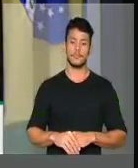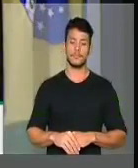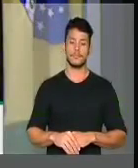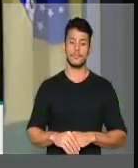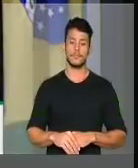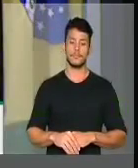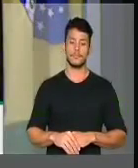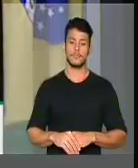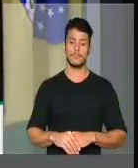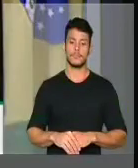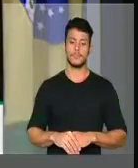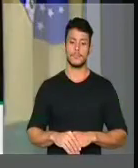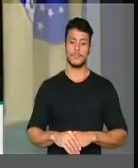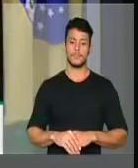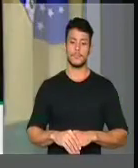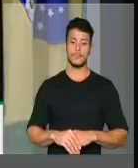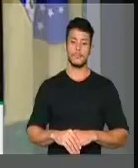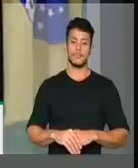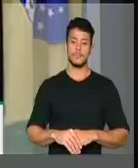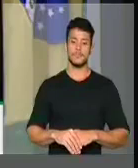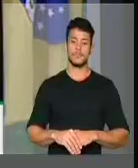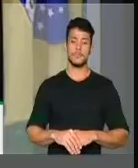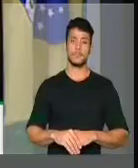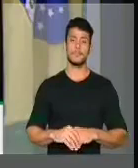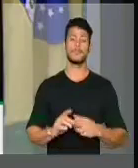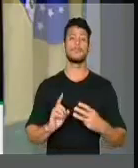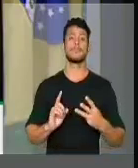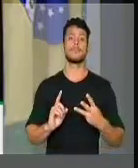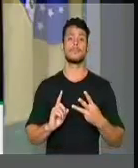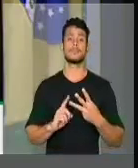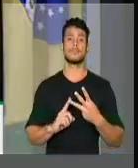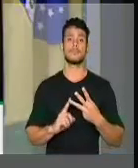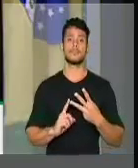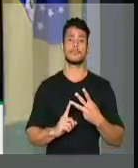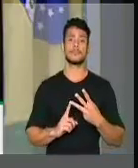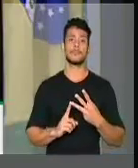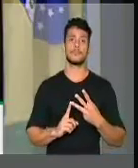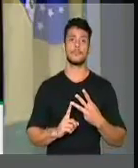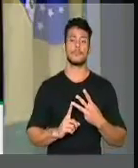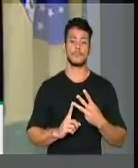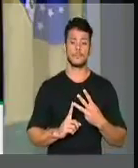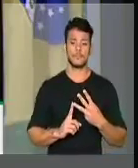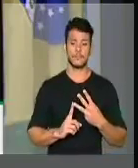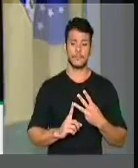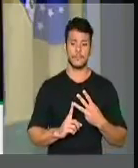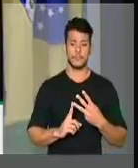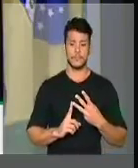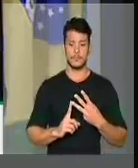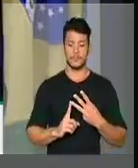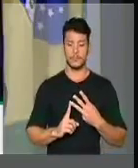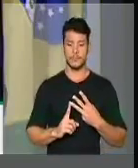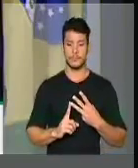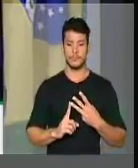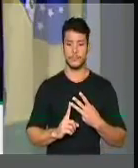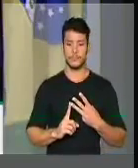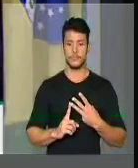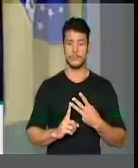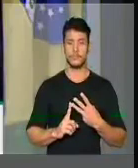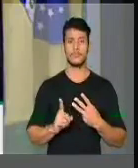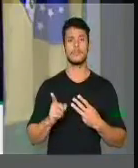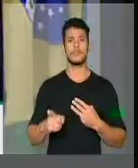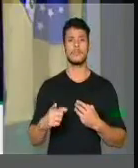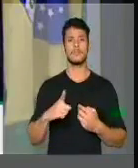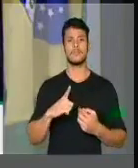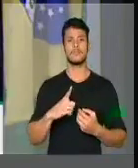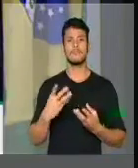no meio do extremo civil militar. E aqui também, senhor presidente, citar de que ele, a sua sensibilidade